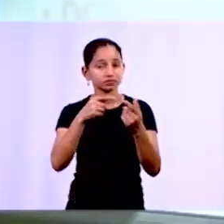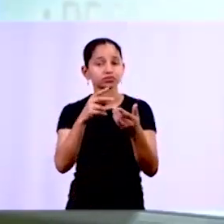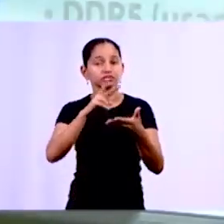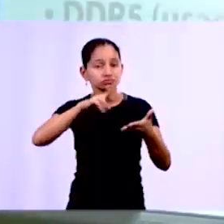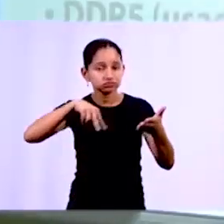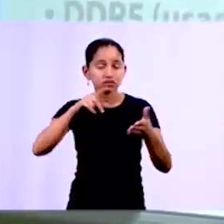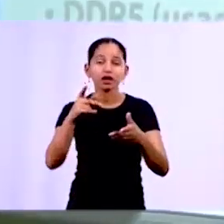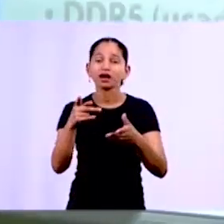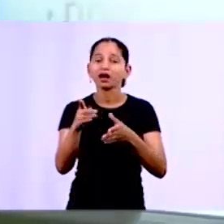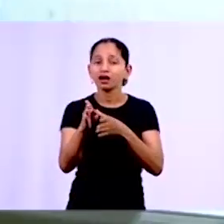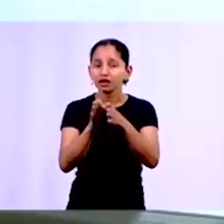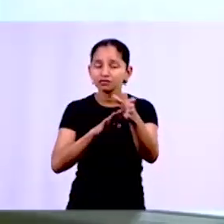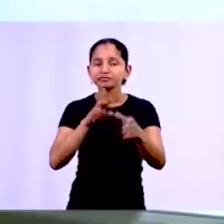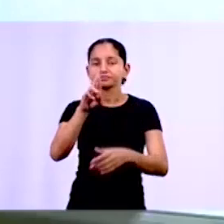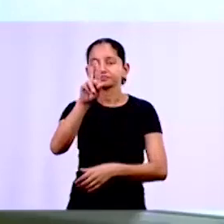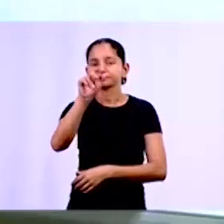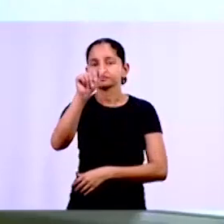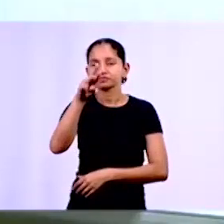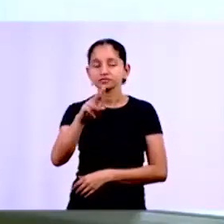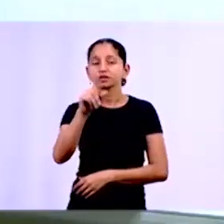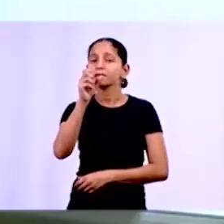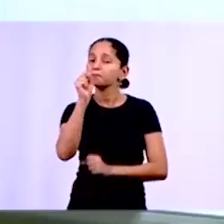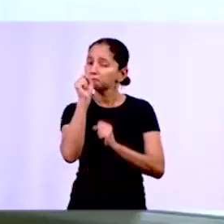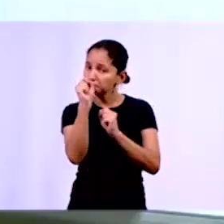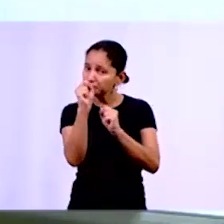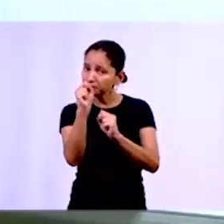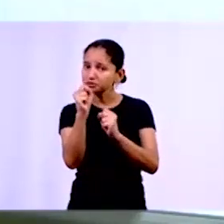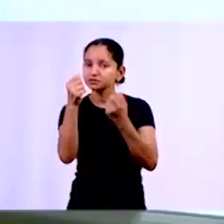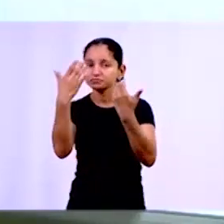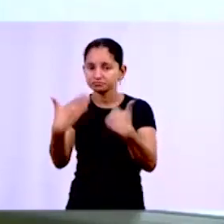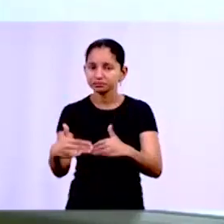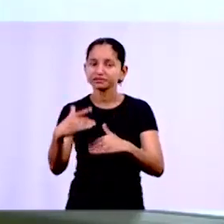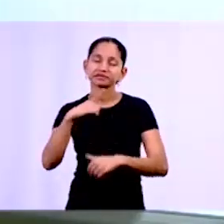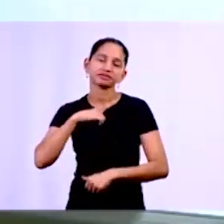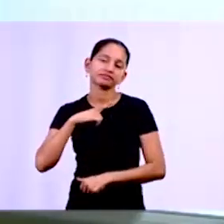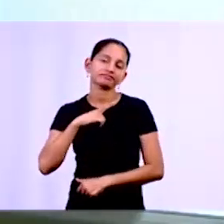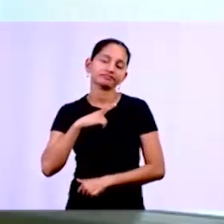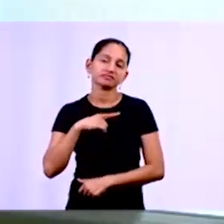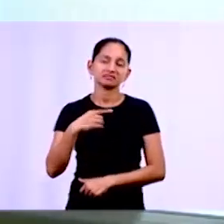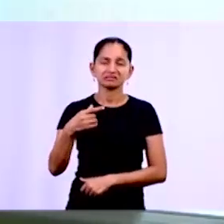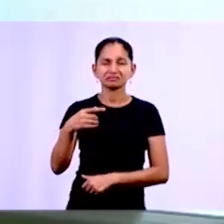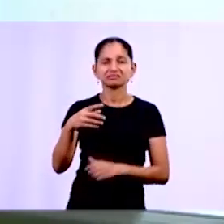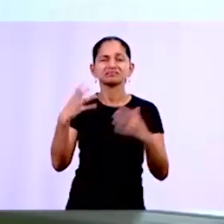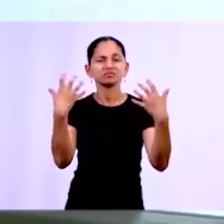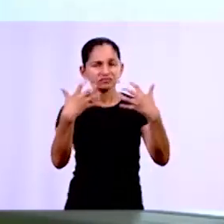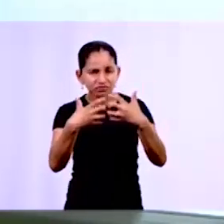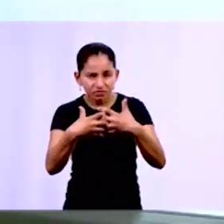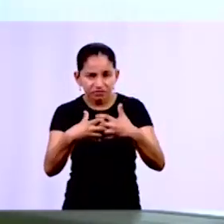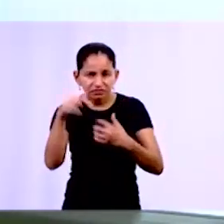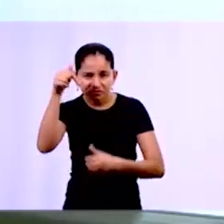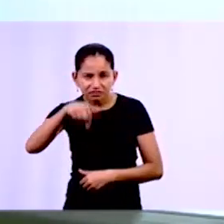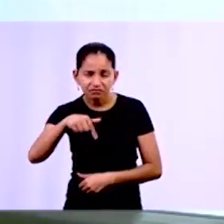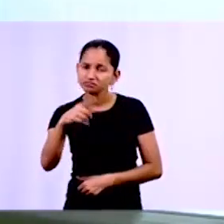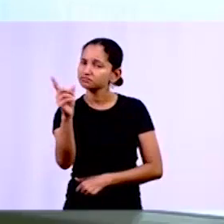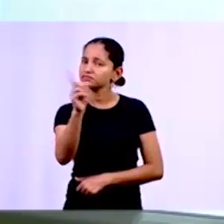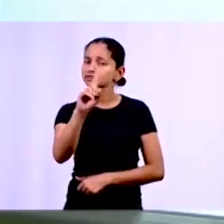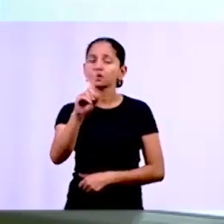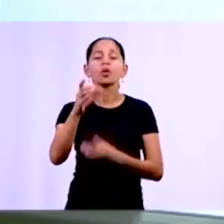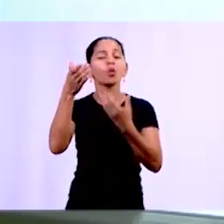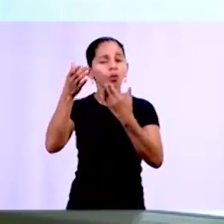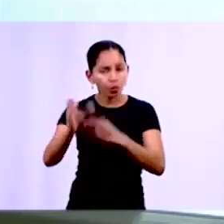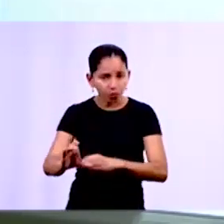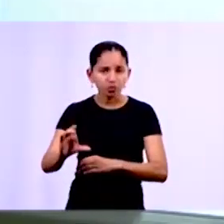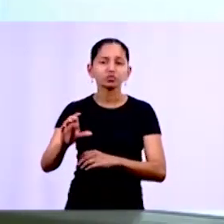complementação que a professora deu especificamente é justamente uma questão que cai numa prova. Não só na nossa prova aqui do IFO, mas vai cair numa prova de concurso